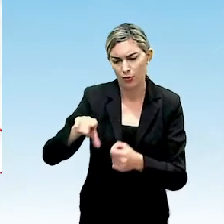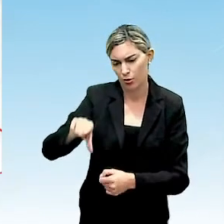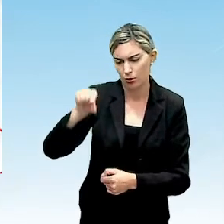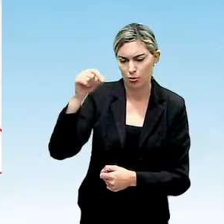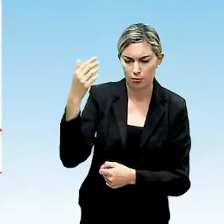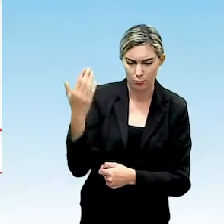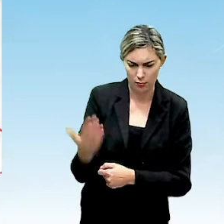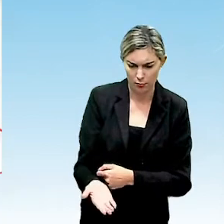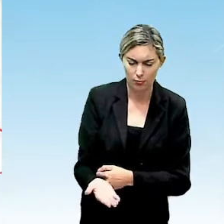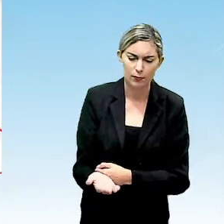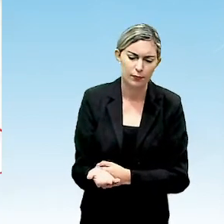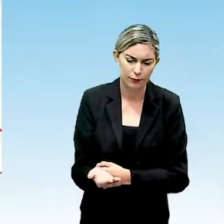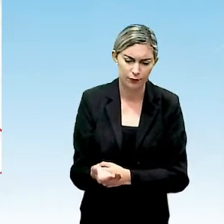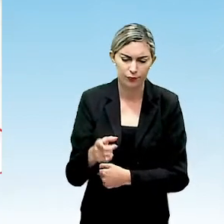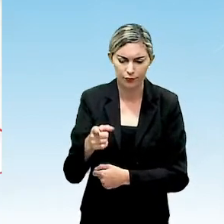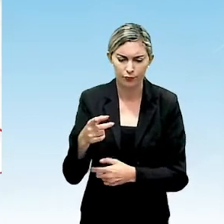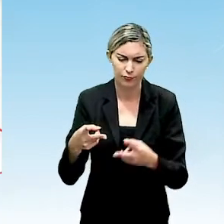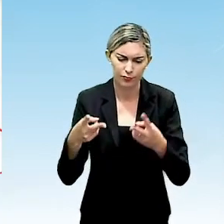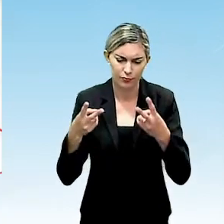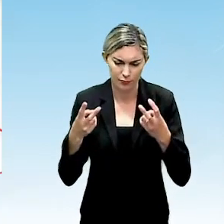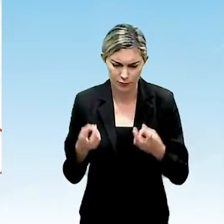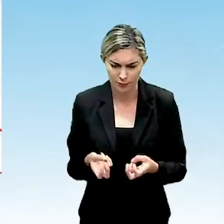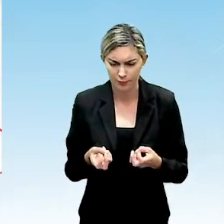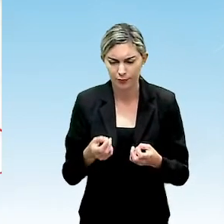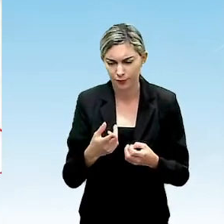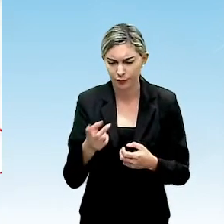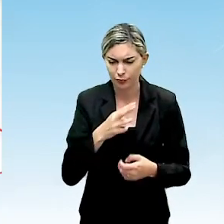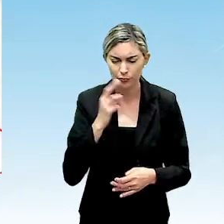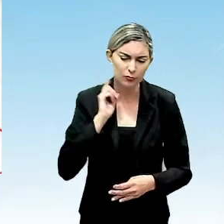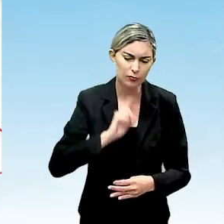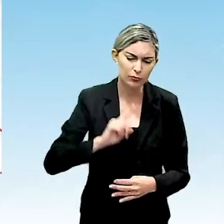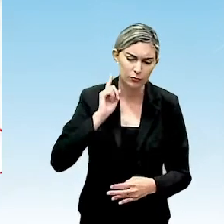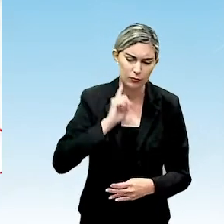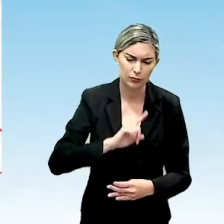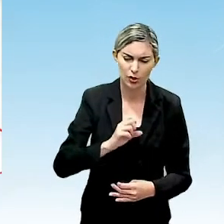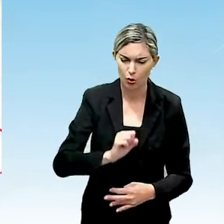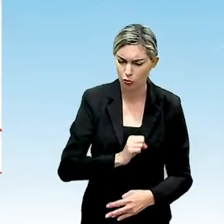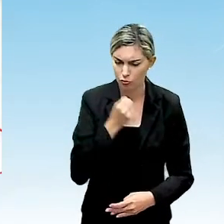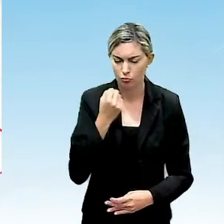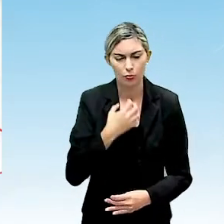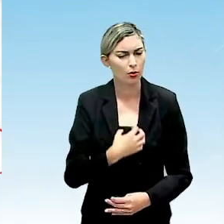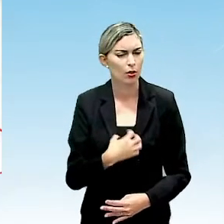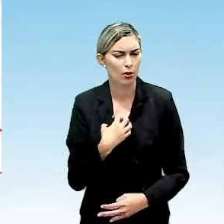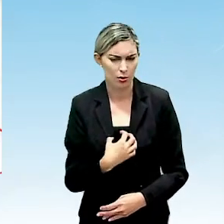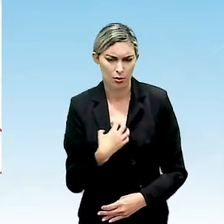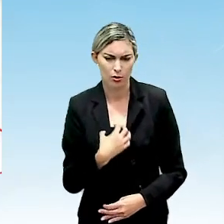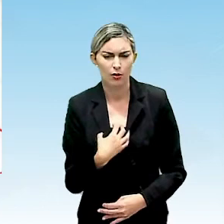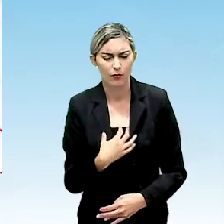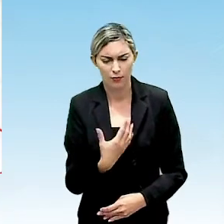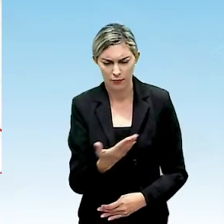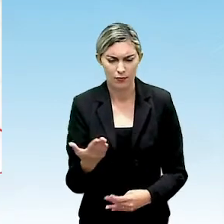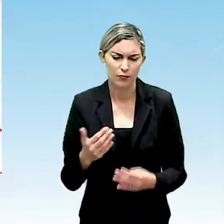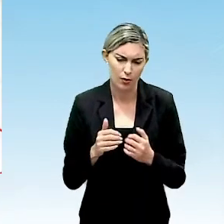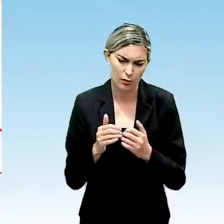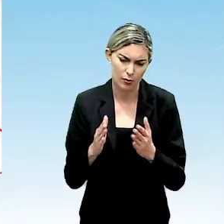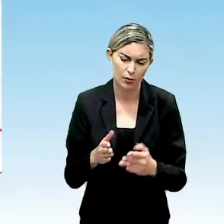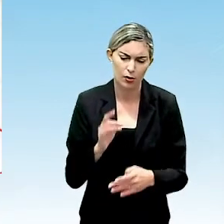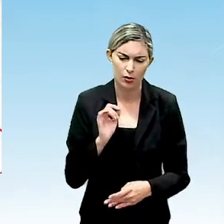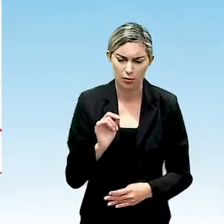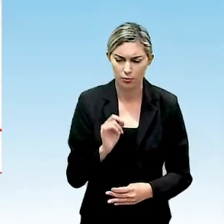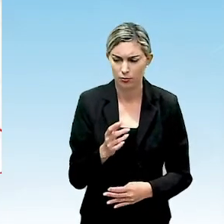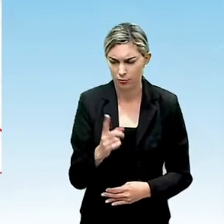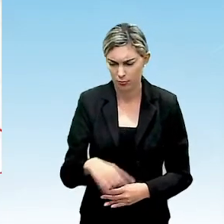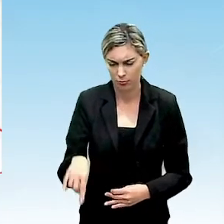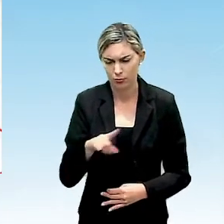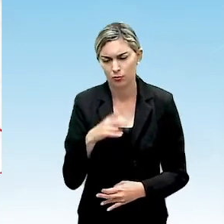indicação, né, você vai perceber que os mineiros irão ficar revoltados. E é isso que vai abrir um precedente, que a gente